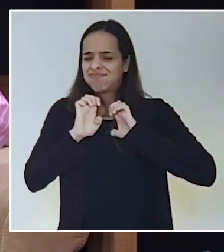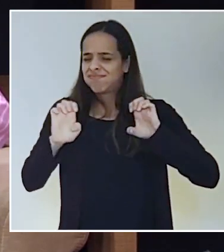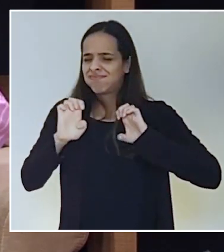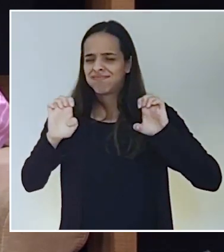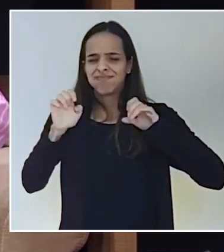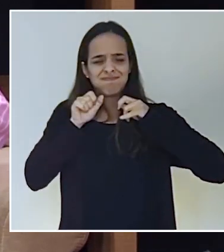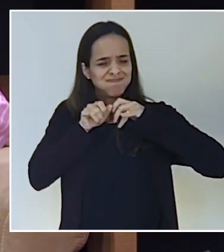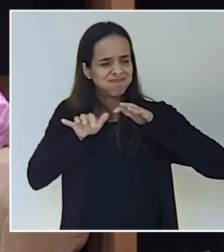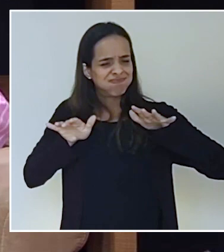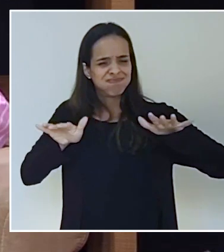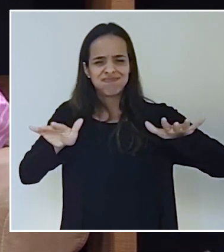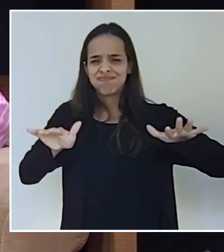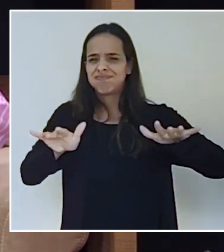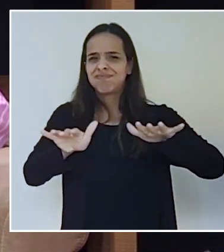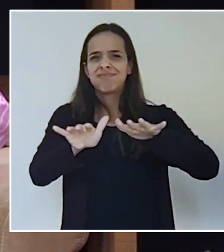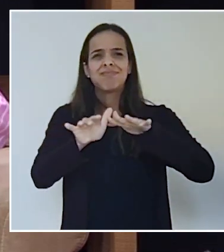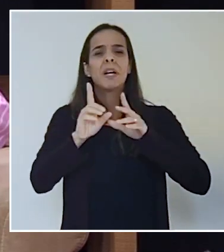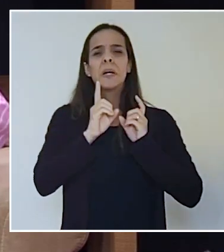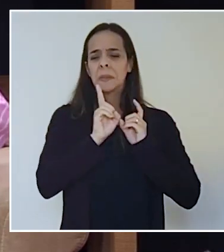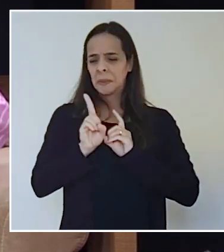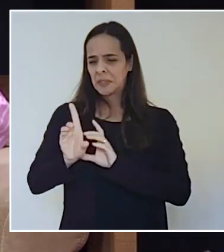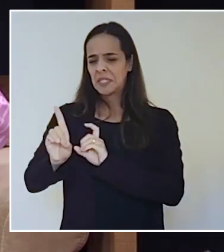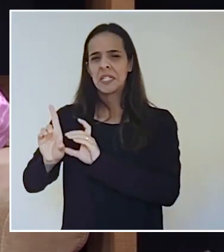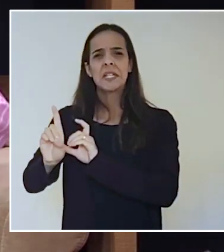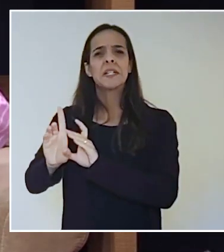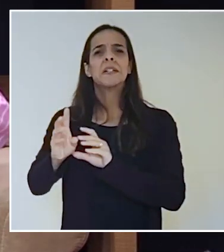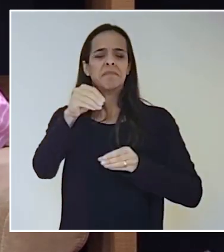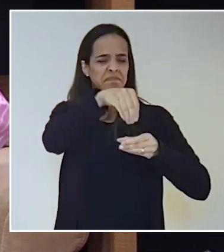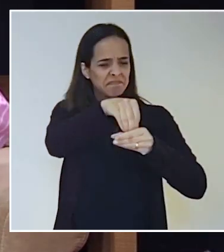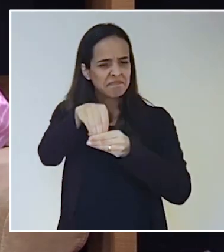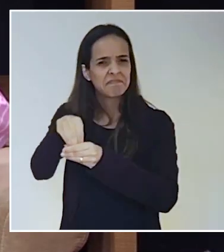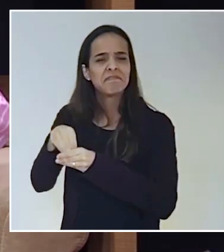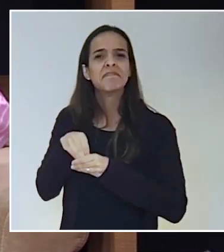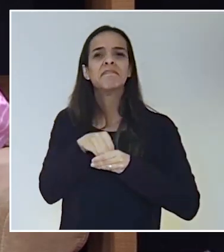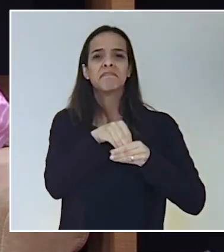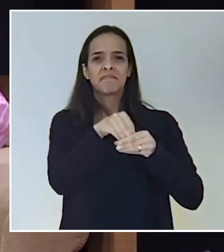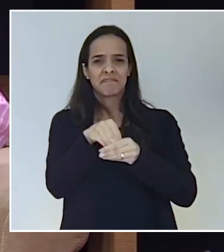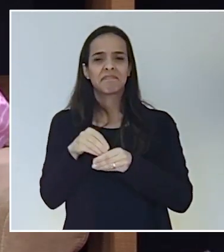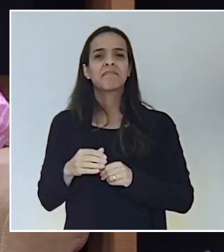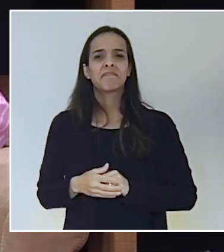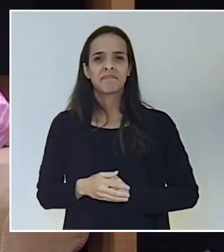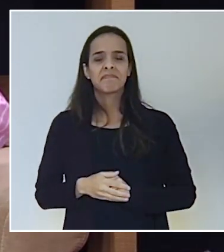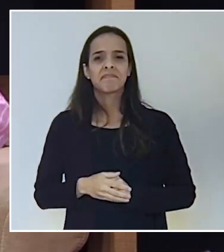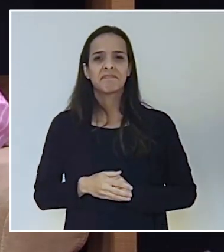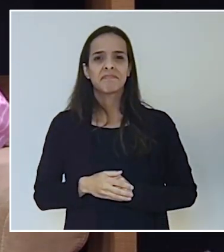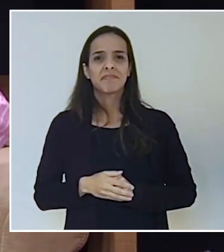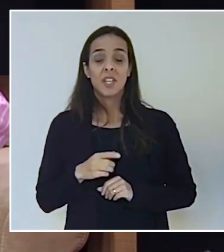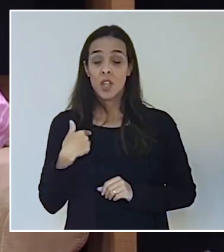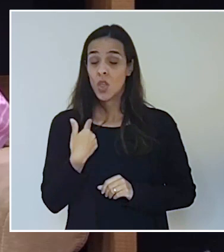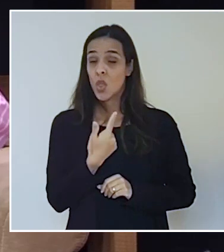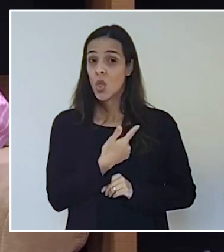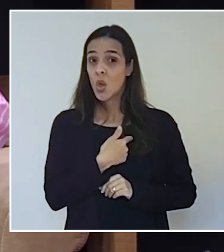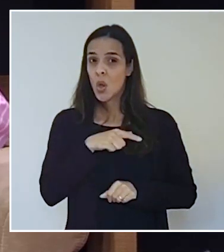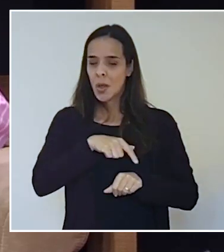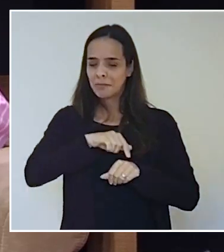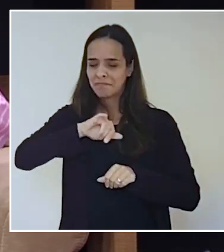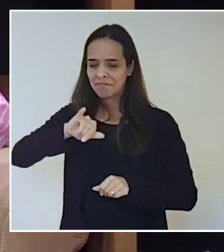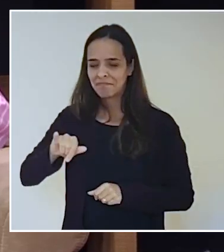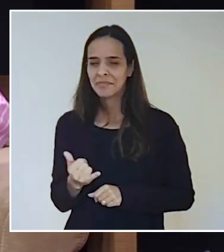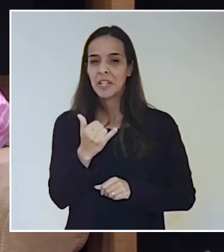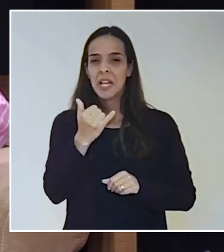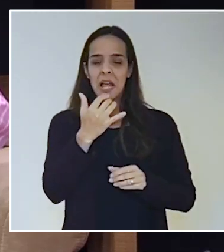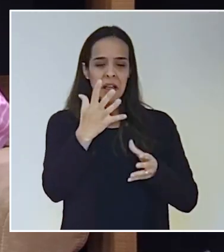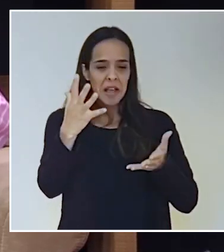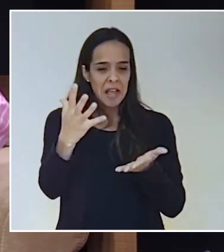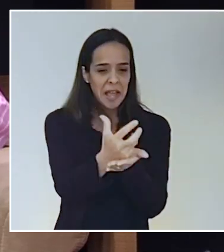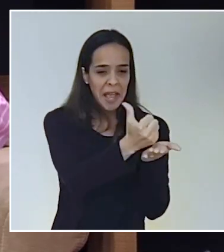discipulado, de semeadura, para que nós, em tempo oportuno, façamos uma grande colheita para a